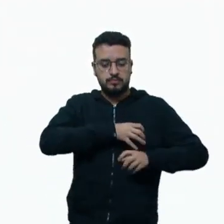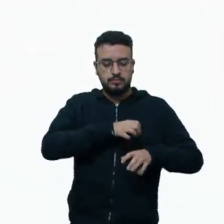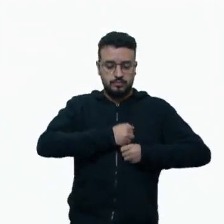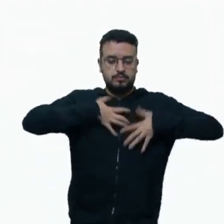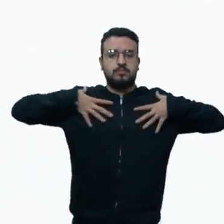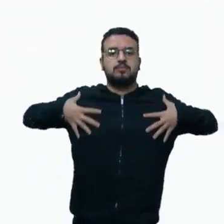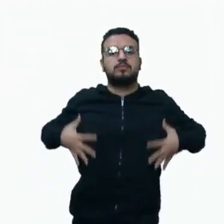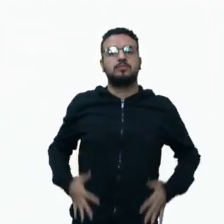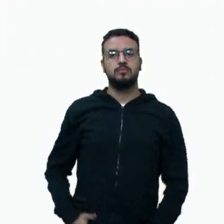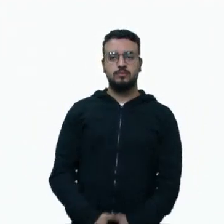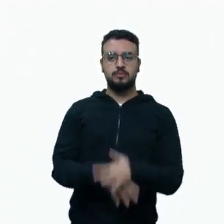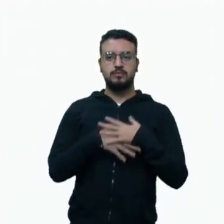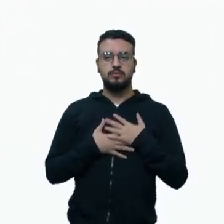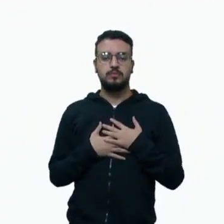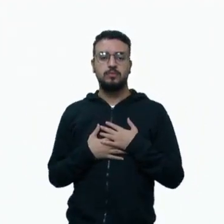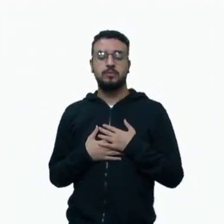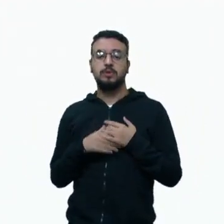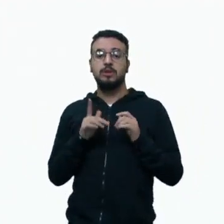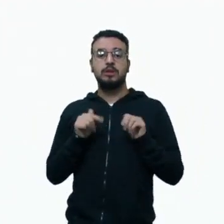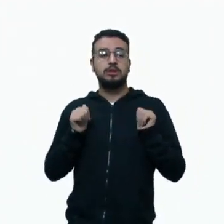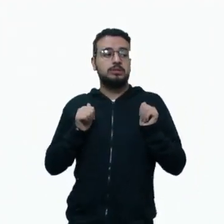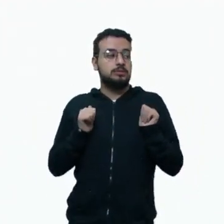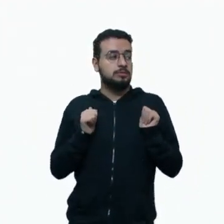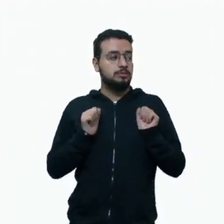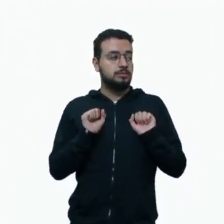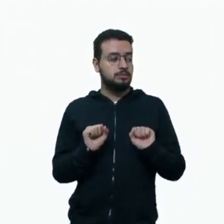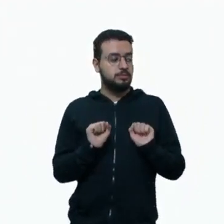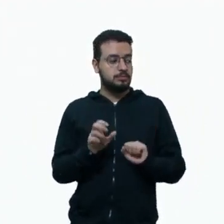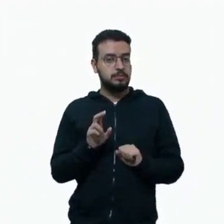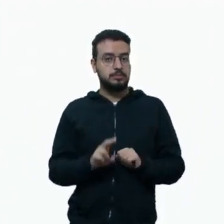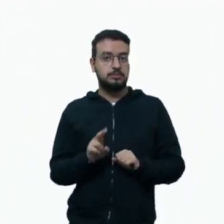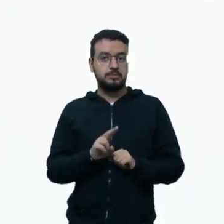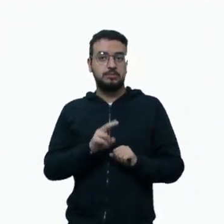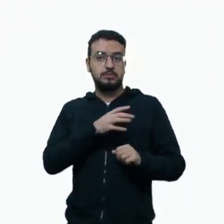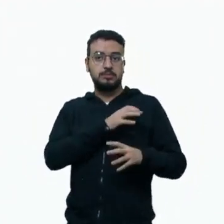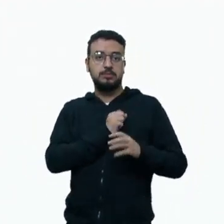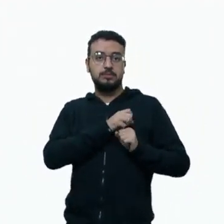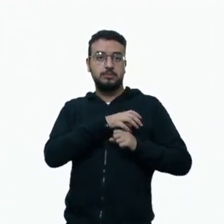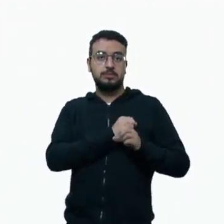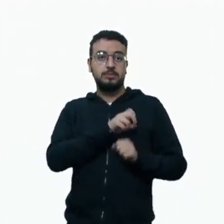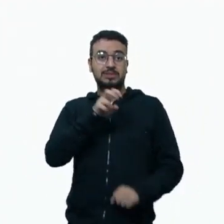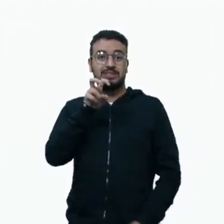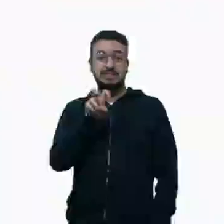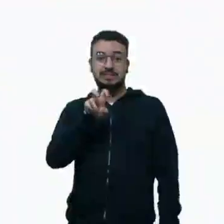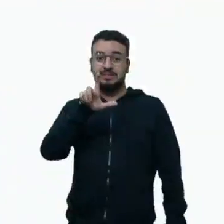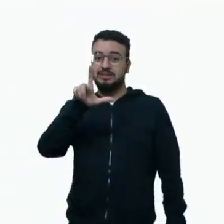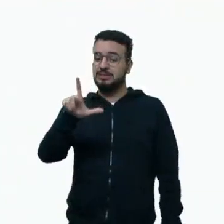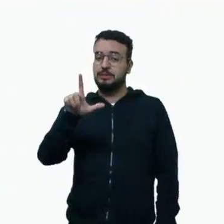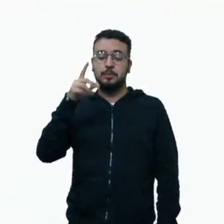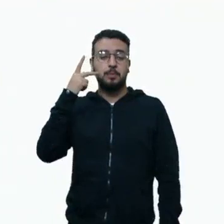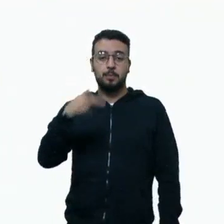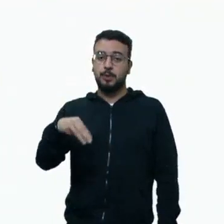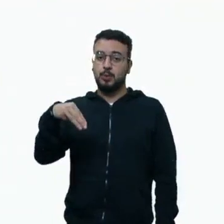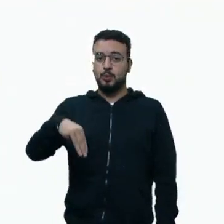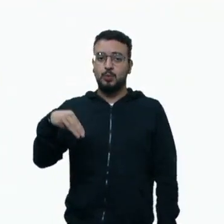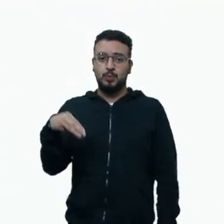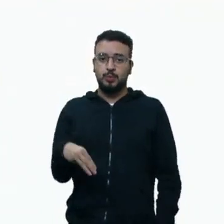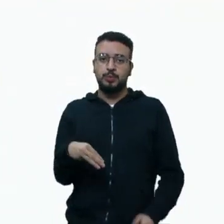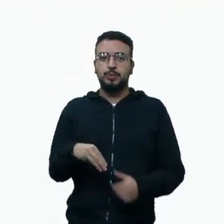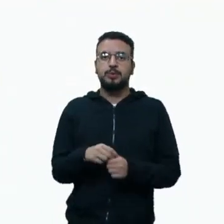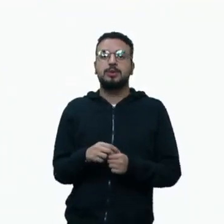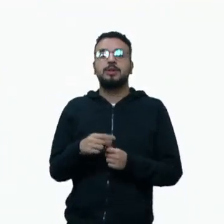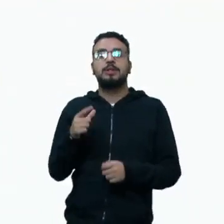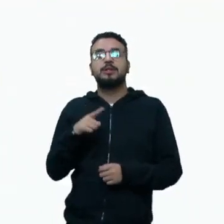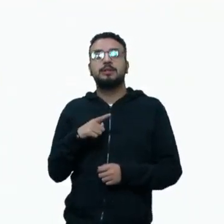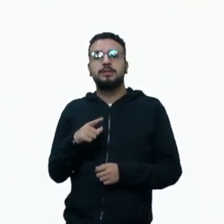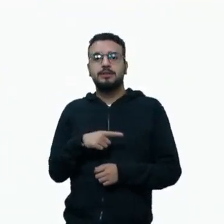repouso, o coração ele pode bombear aproximadamente 5 litros de sangue por minuto. É muito, cara. É muito. Nós temos os